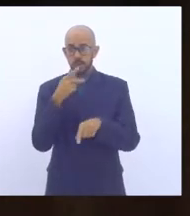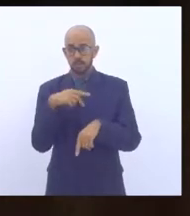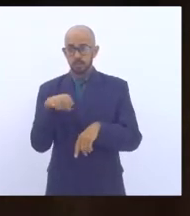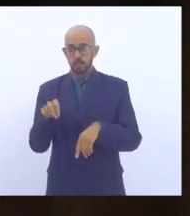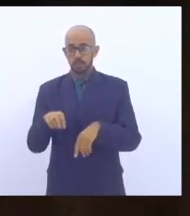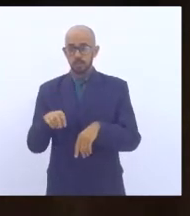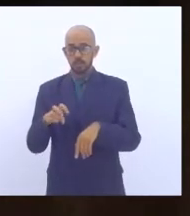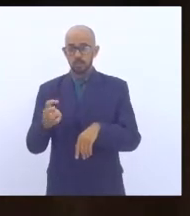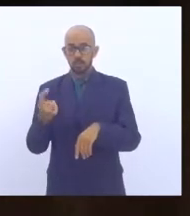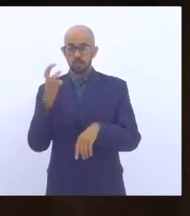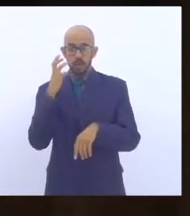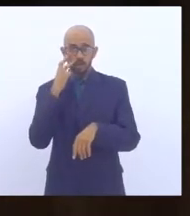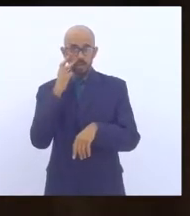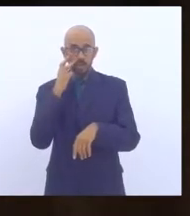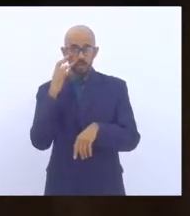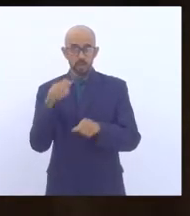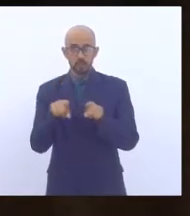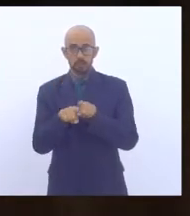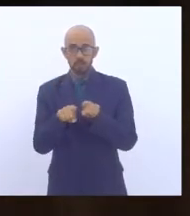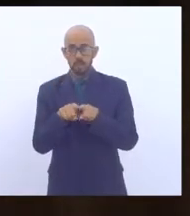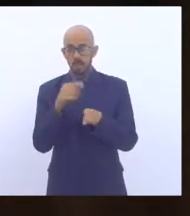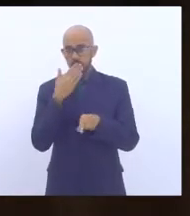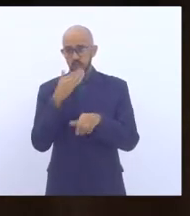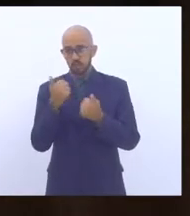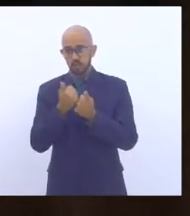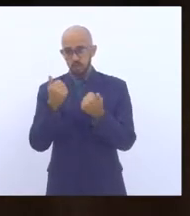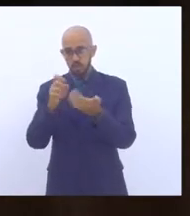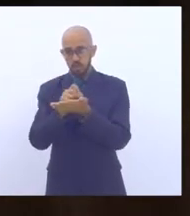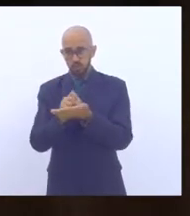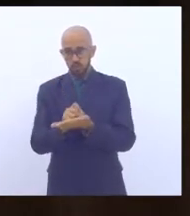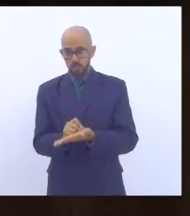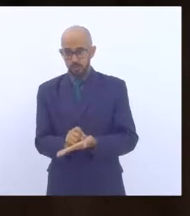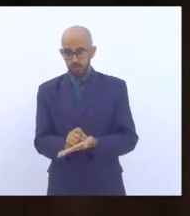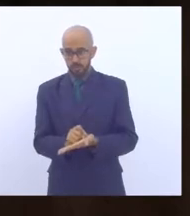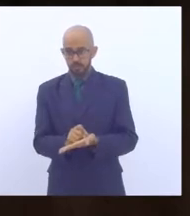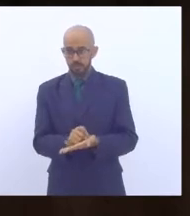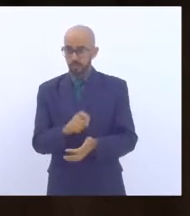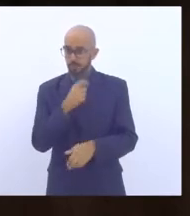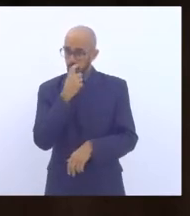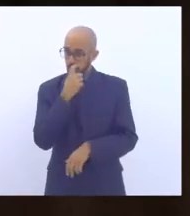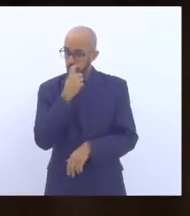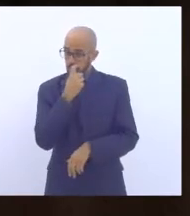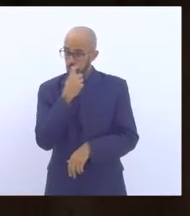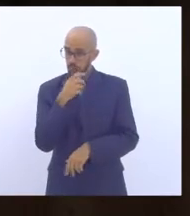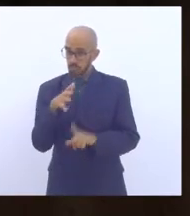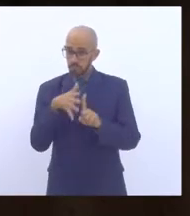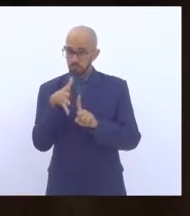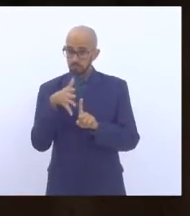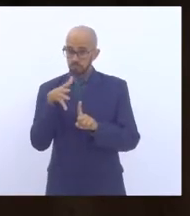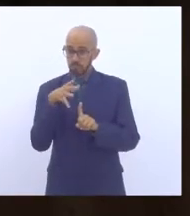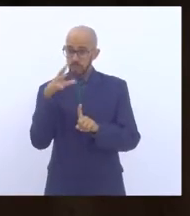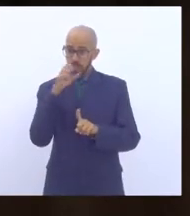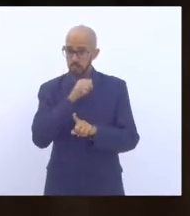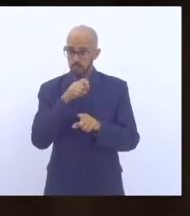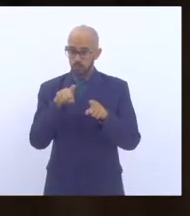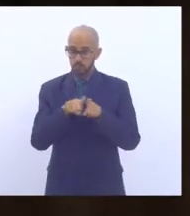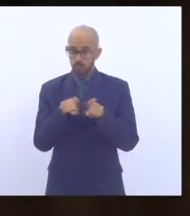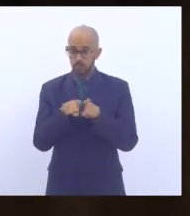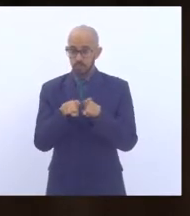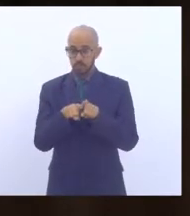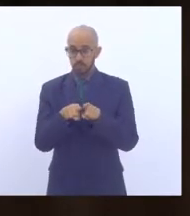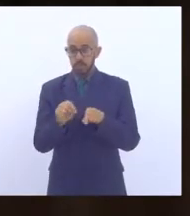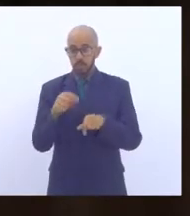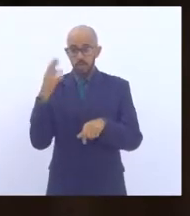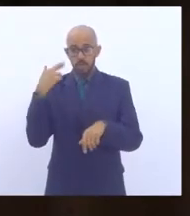Valdete pediu a coautoria rápido as palavras porque a e a deputada Renata e a Mônica também